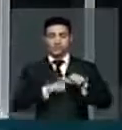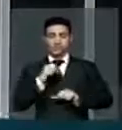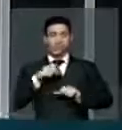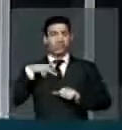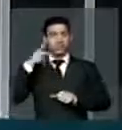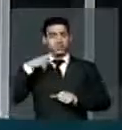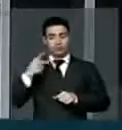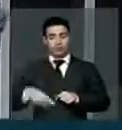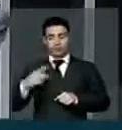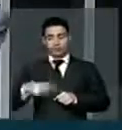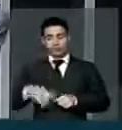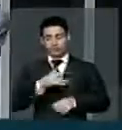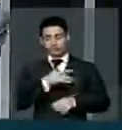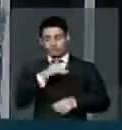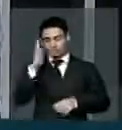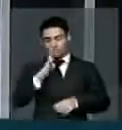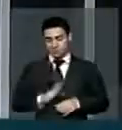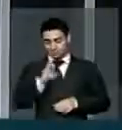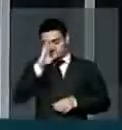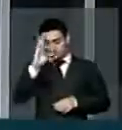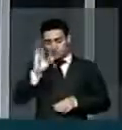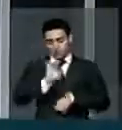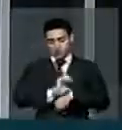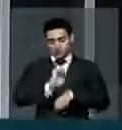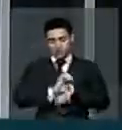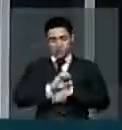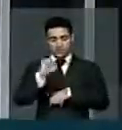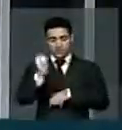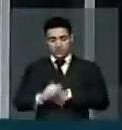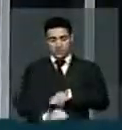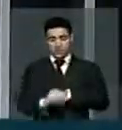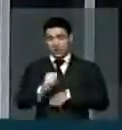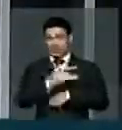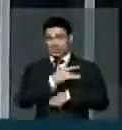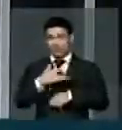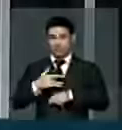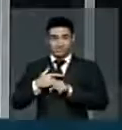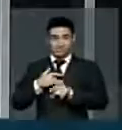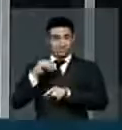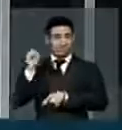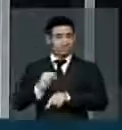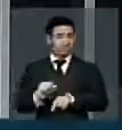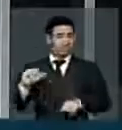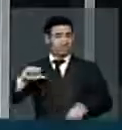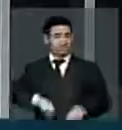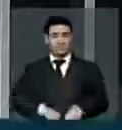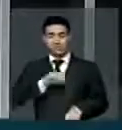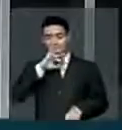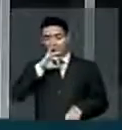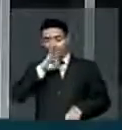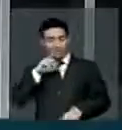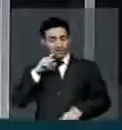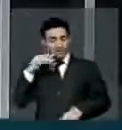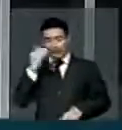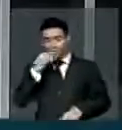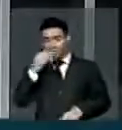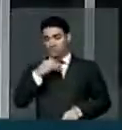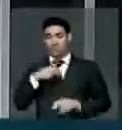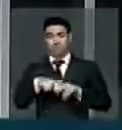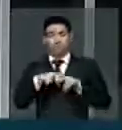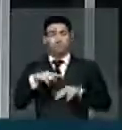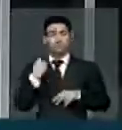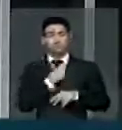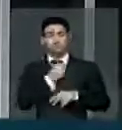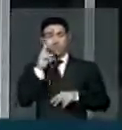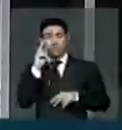saúde no nosso Brasil, em especial no estado de Sergipe. A saúde em Sergipe vai mal, está na UTI. Nós estamos vendo as